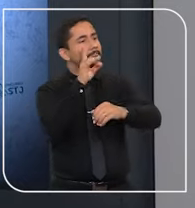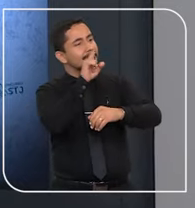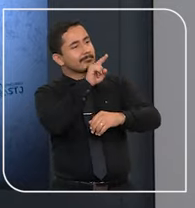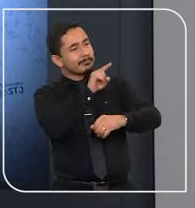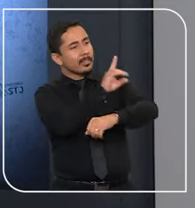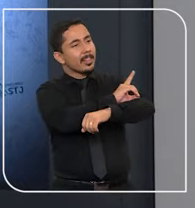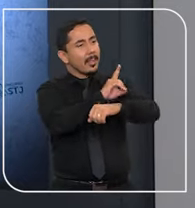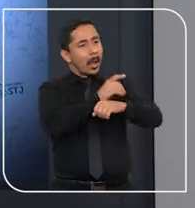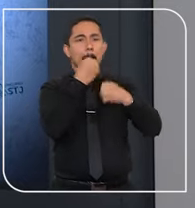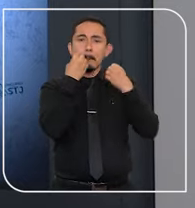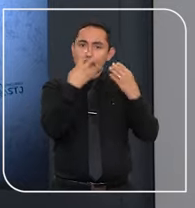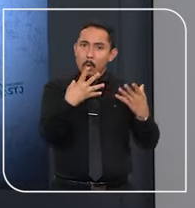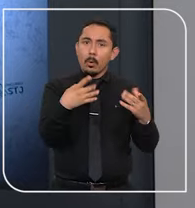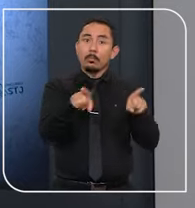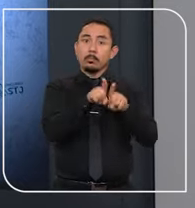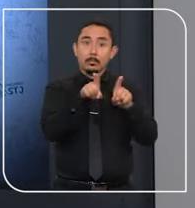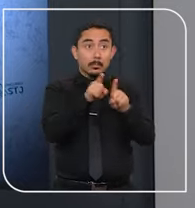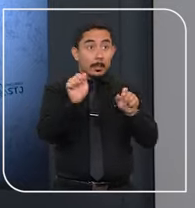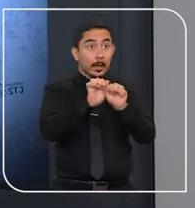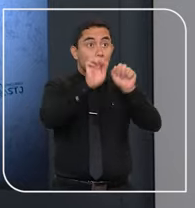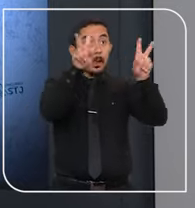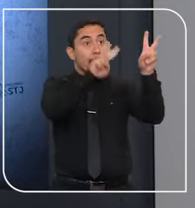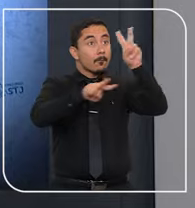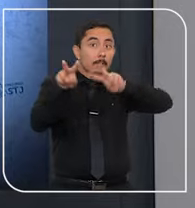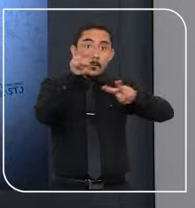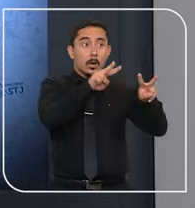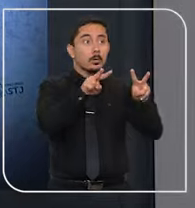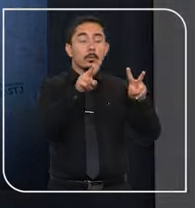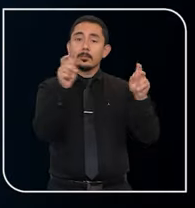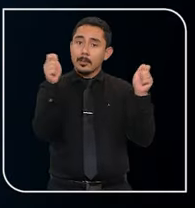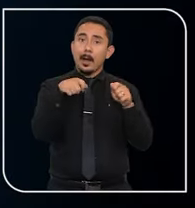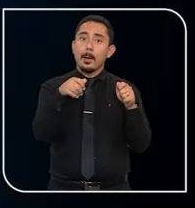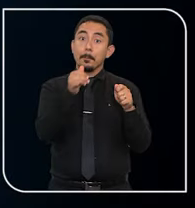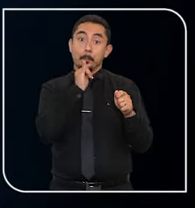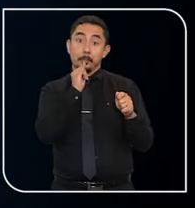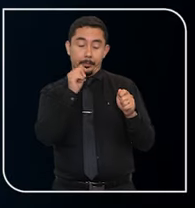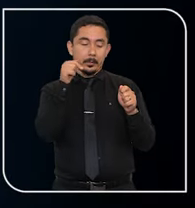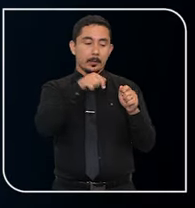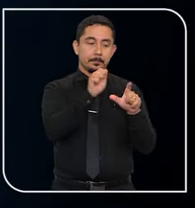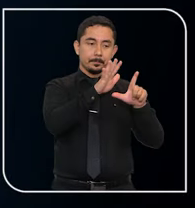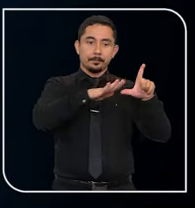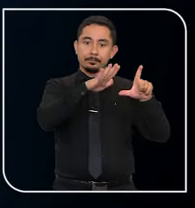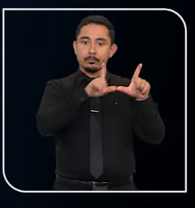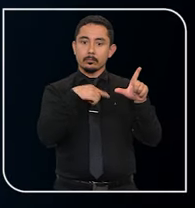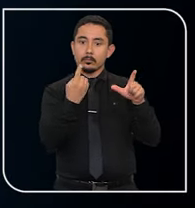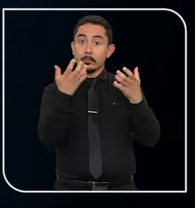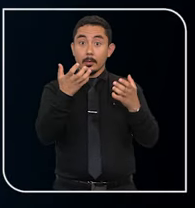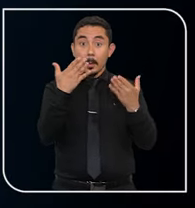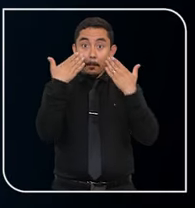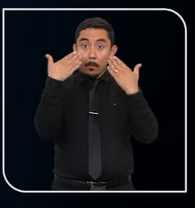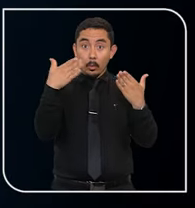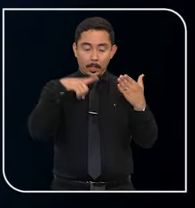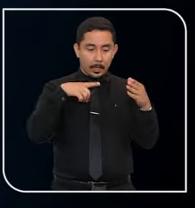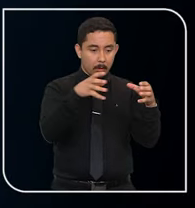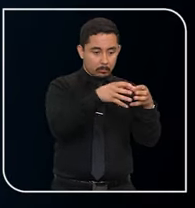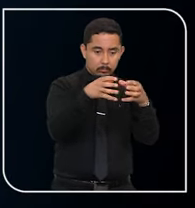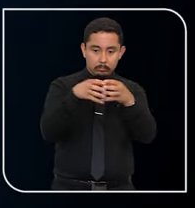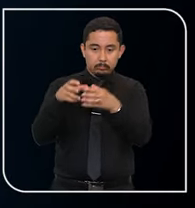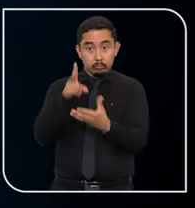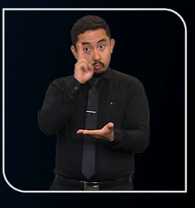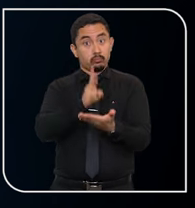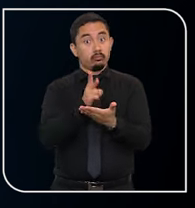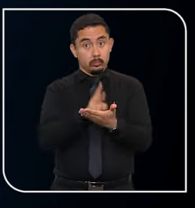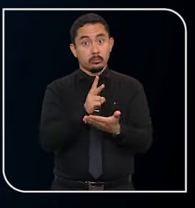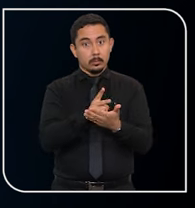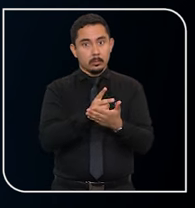idade possível assim a gente acaba usando uma abordagem bem mais visual aqui por exemplo a gente quis mostrar que o STJ tem cinco